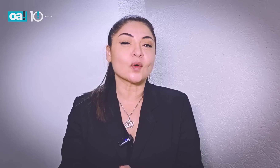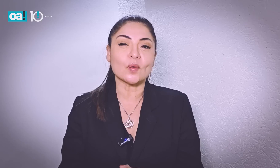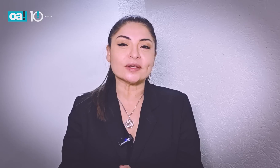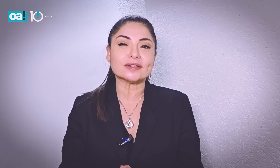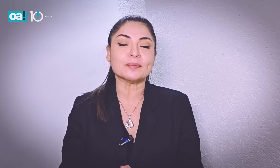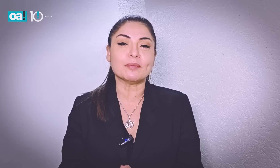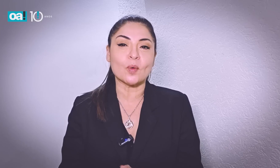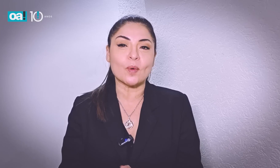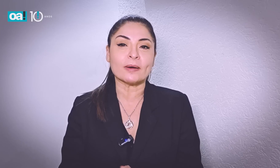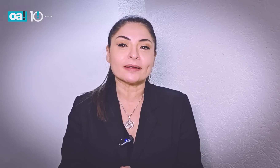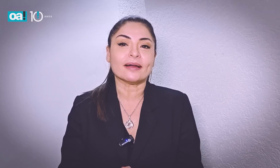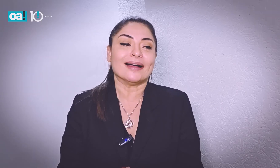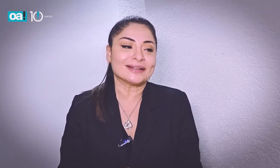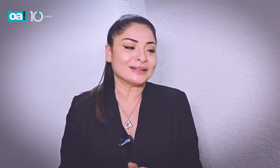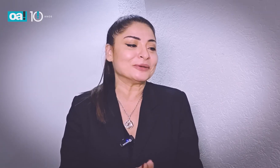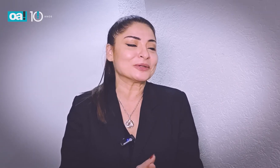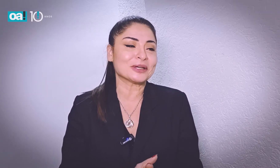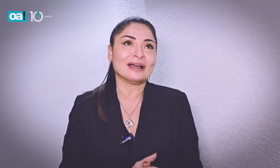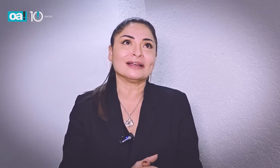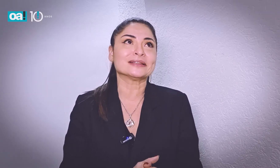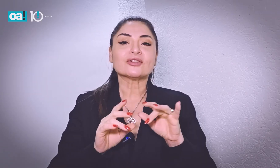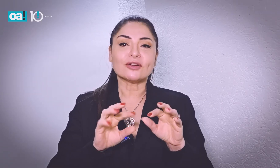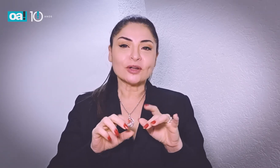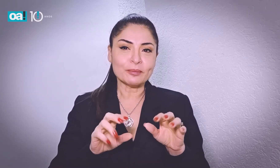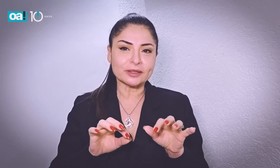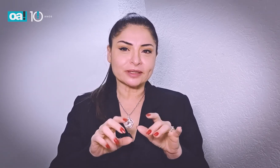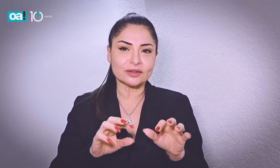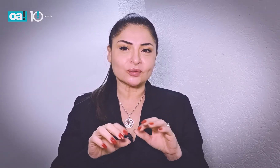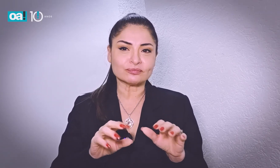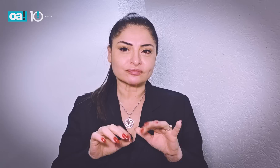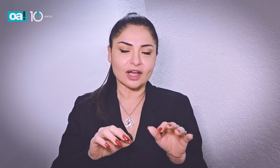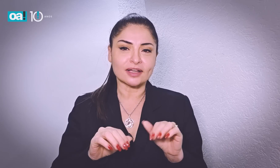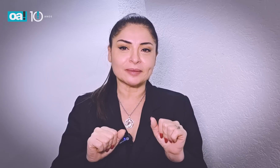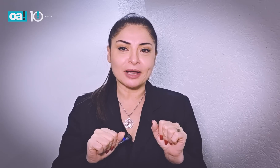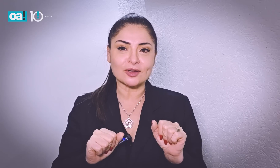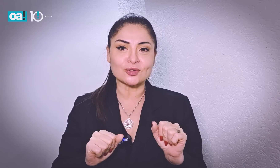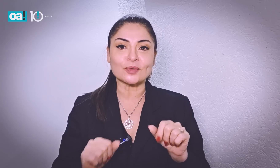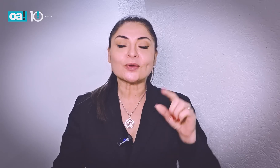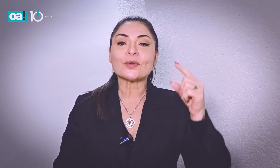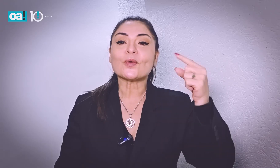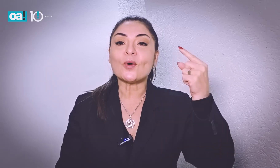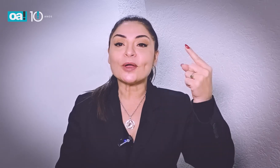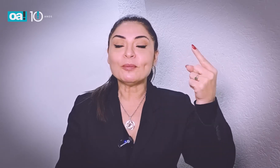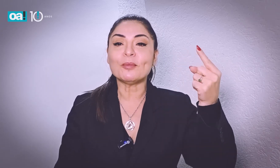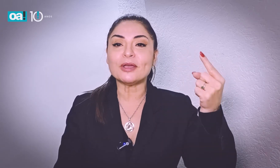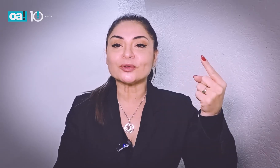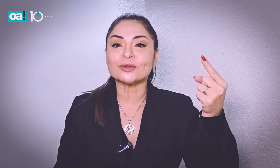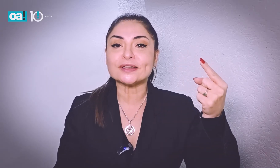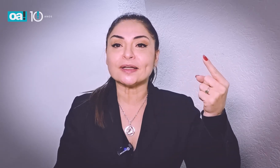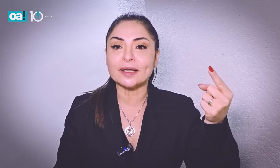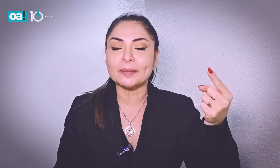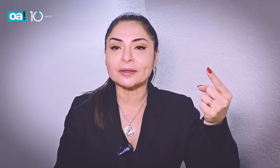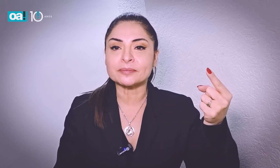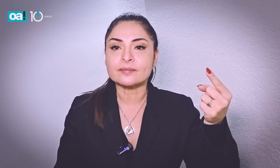muita coisa boa aqui hoje. Aliás, já vai comentando aqui embaixo qual é o momento